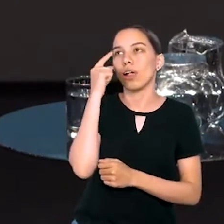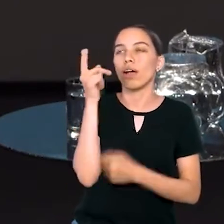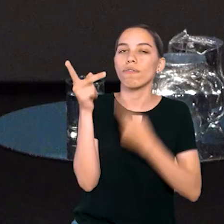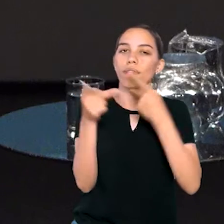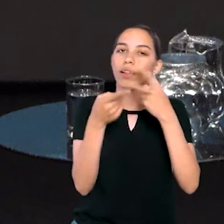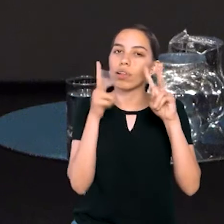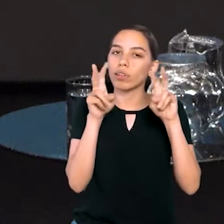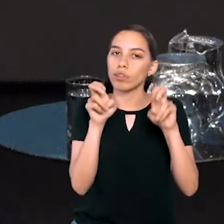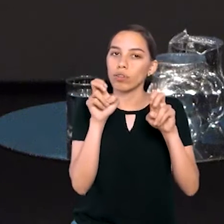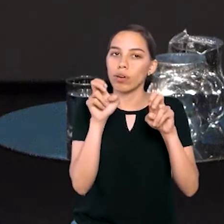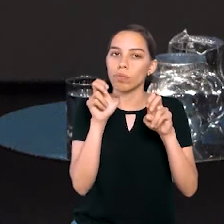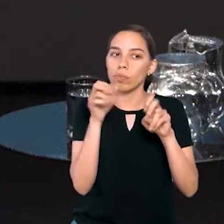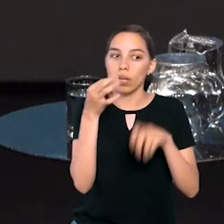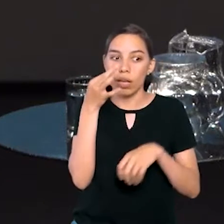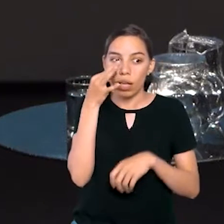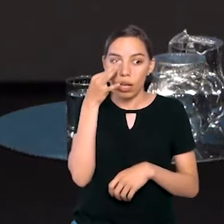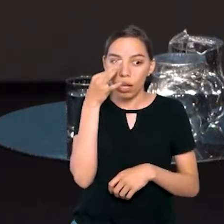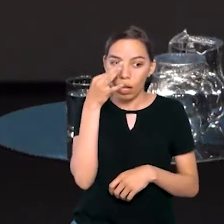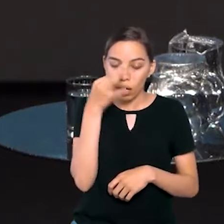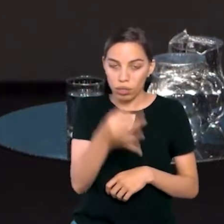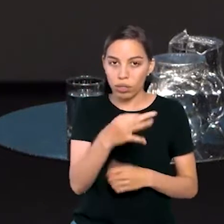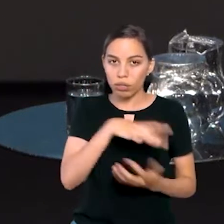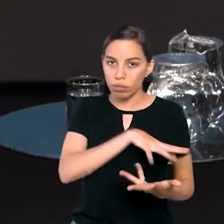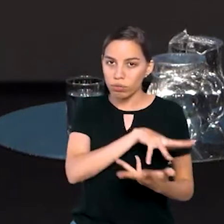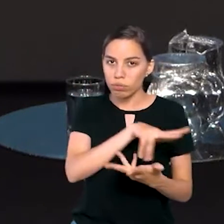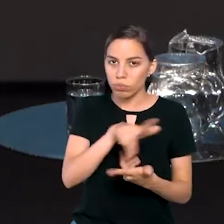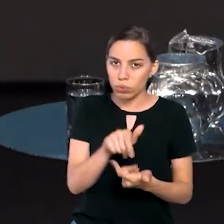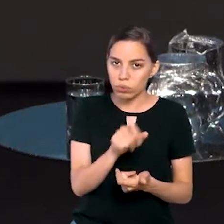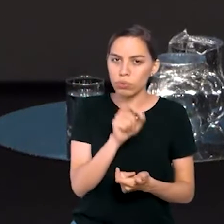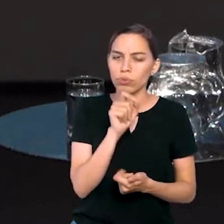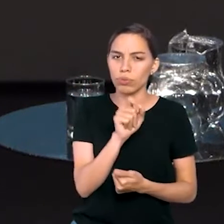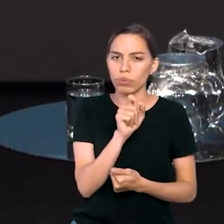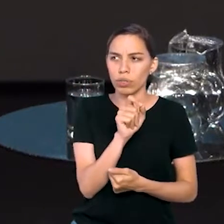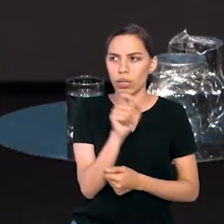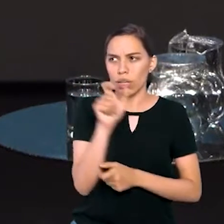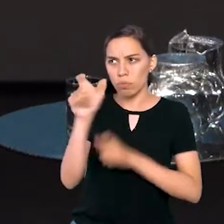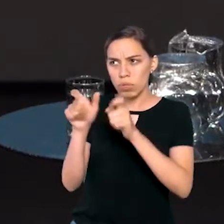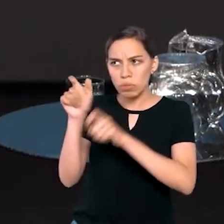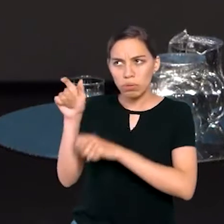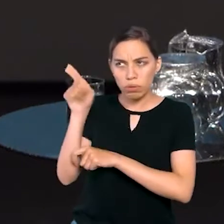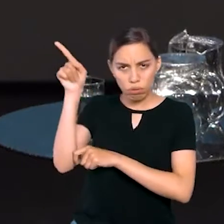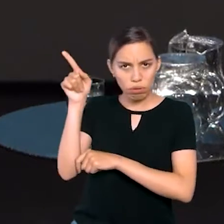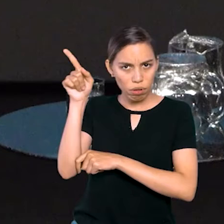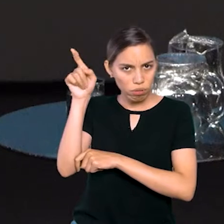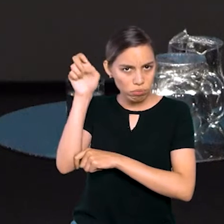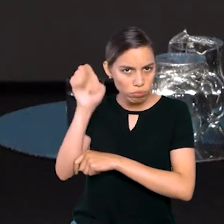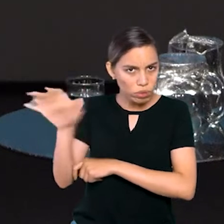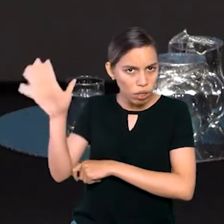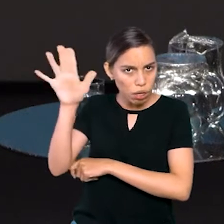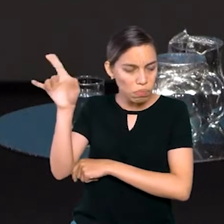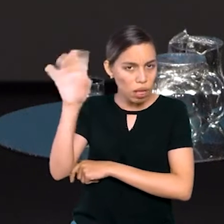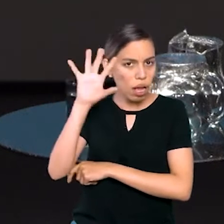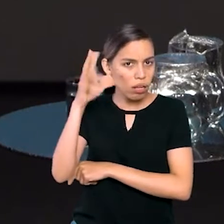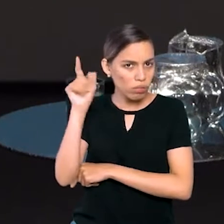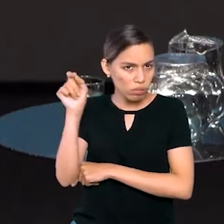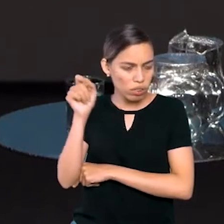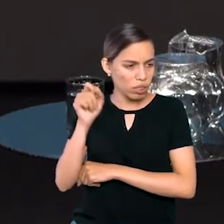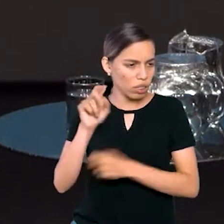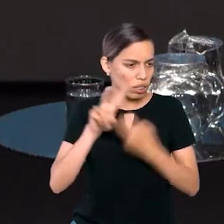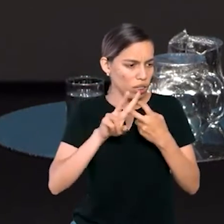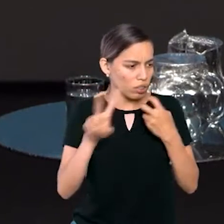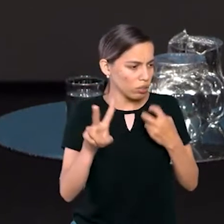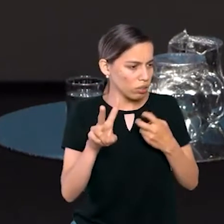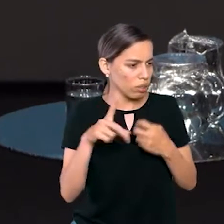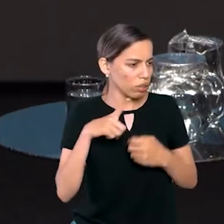emergência global que nós estamos vivendo, onde até os europeus acham que os indígenas têm